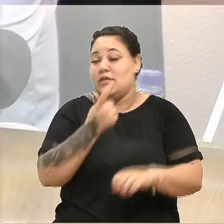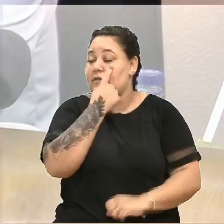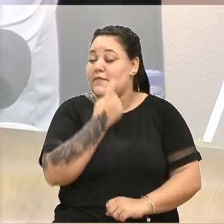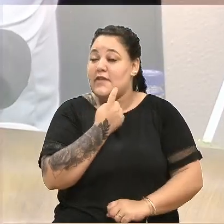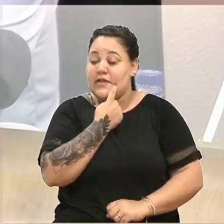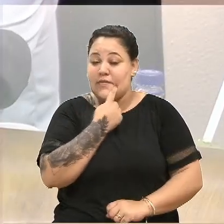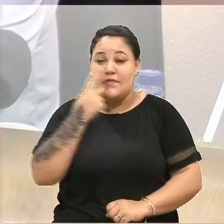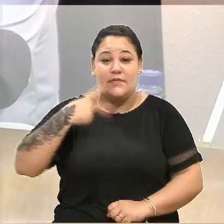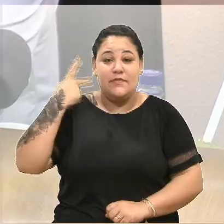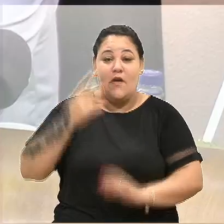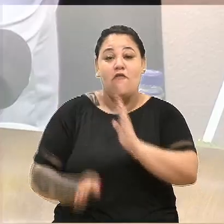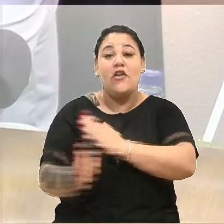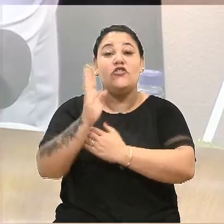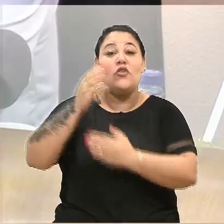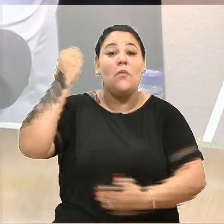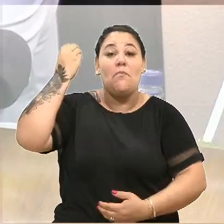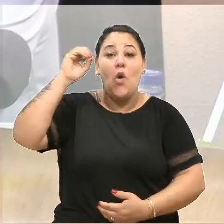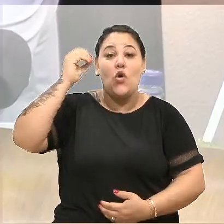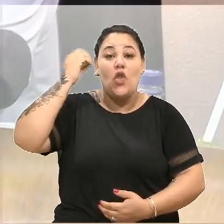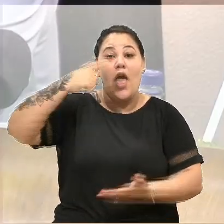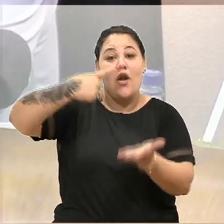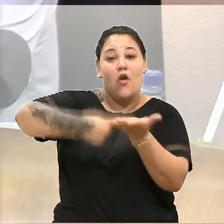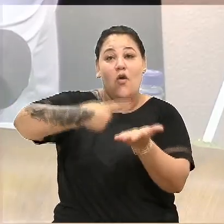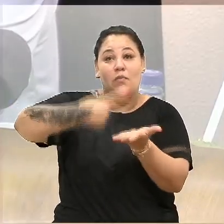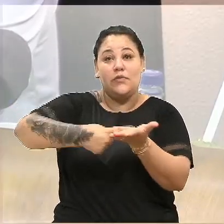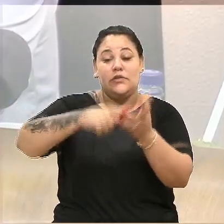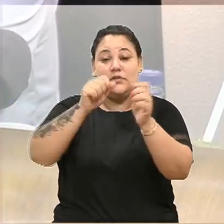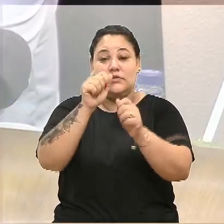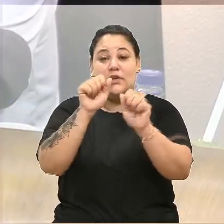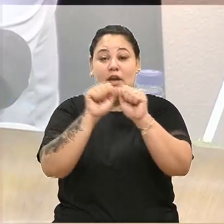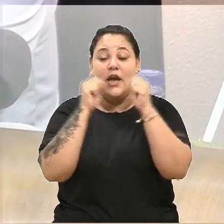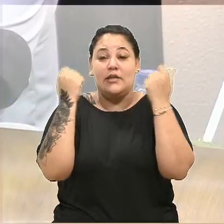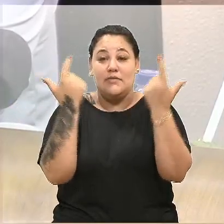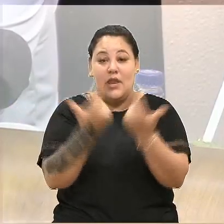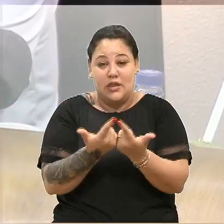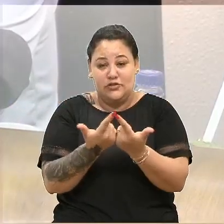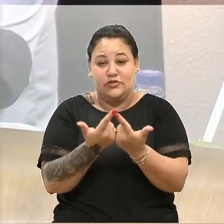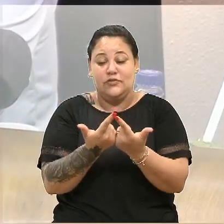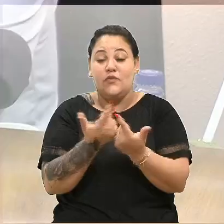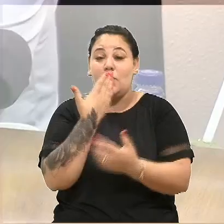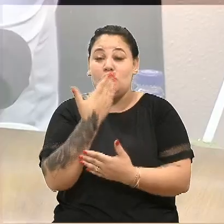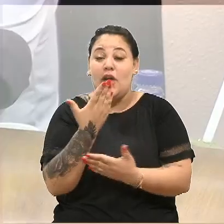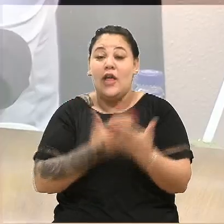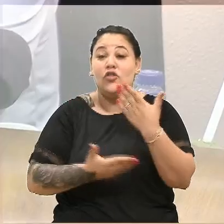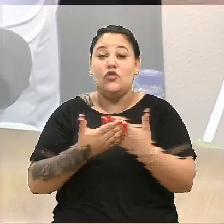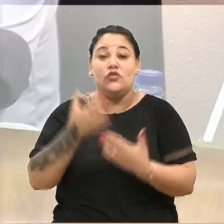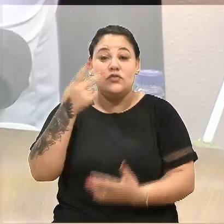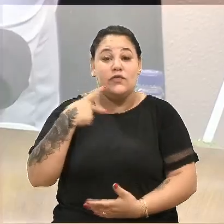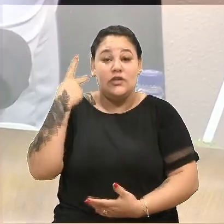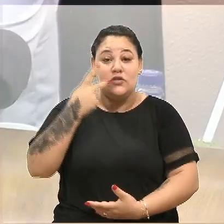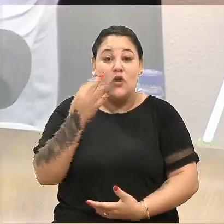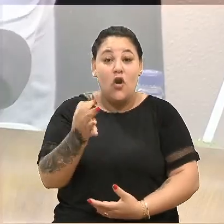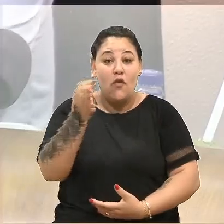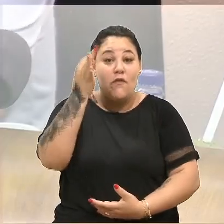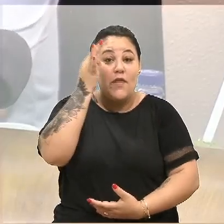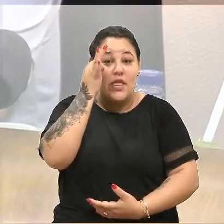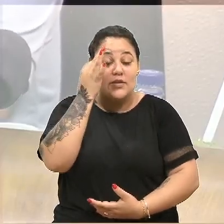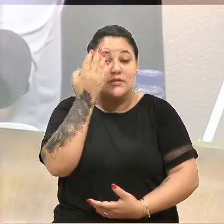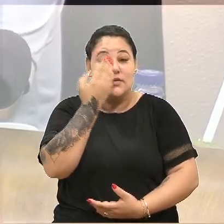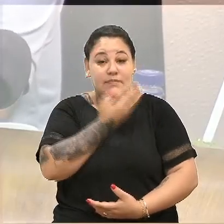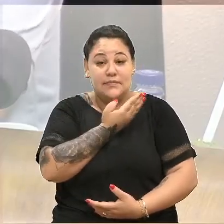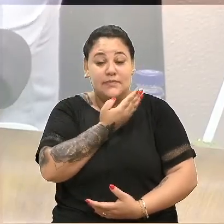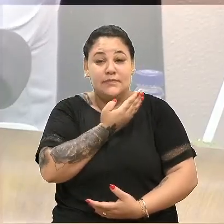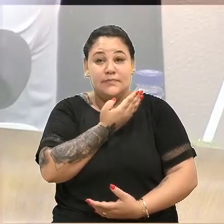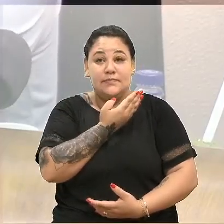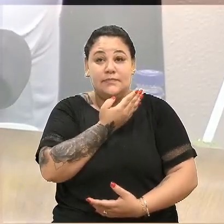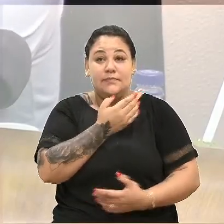Petrini em Porto Alegre, agendas na Assembleia Legislativa. Solicito às vereadoras e vereadores que procedam ao registro de presenças